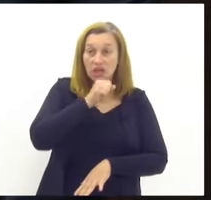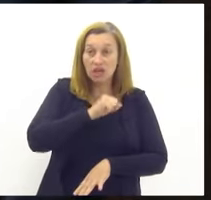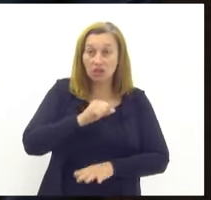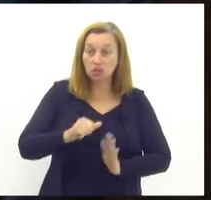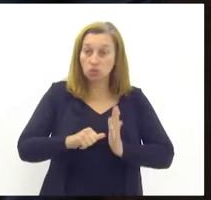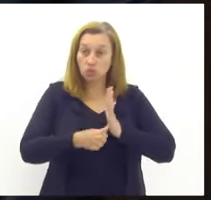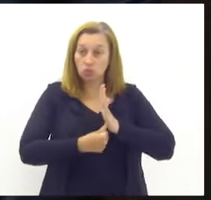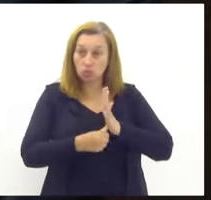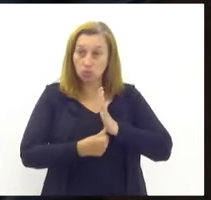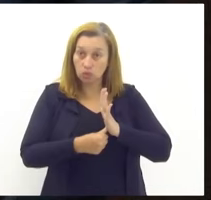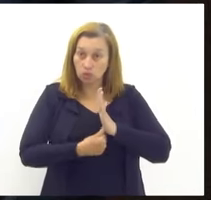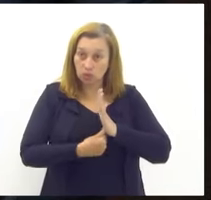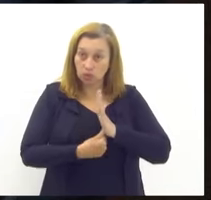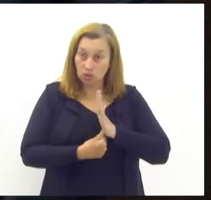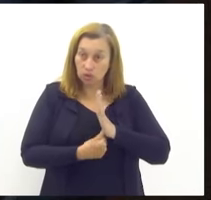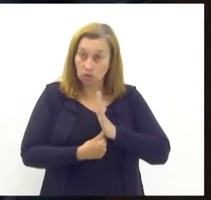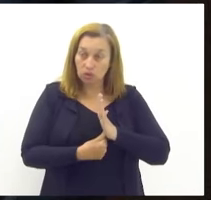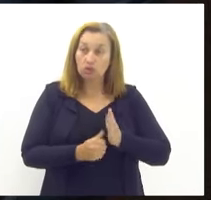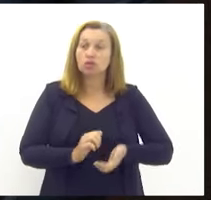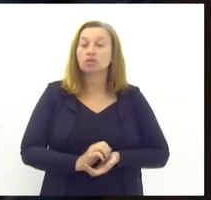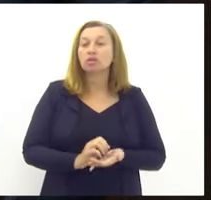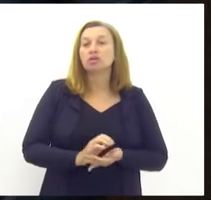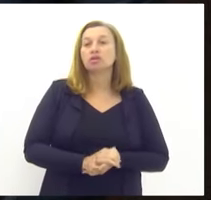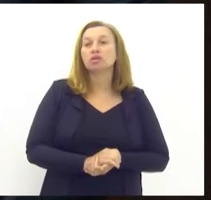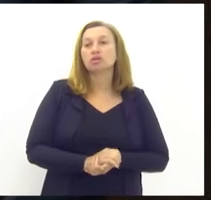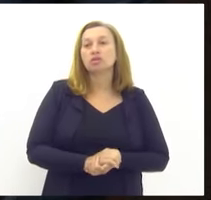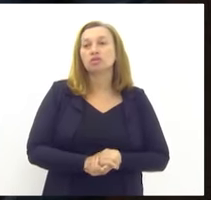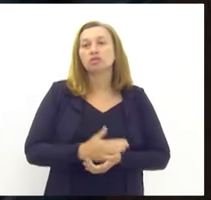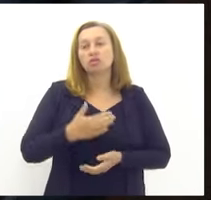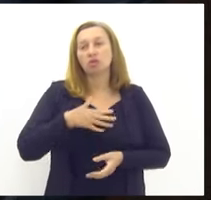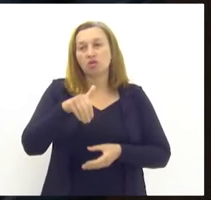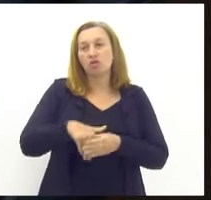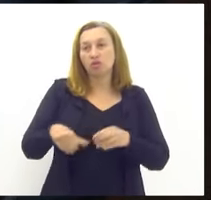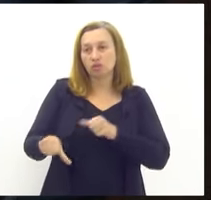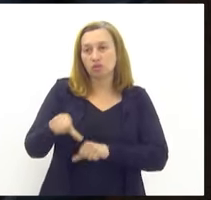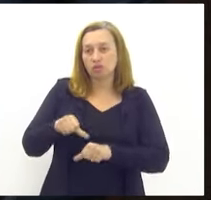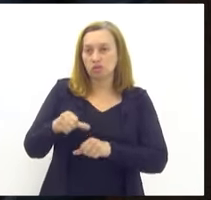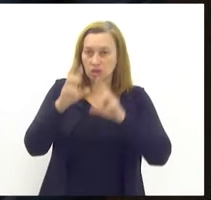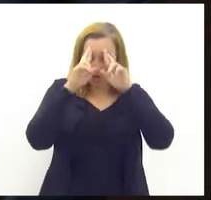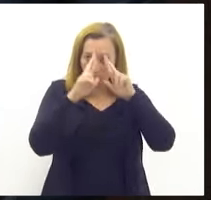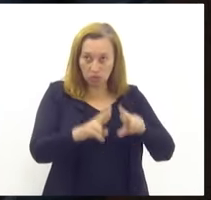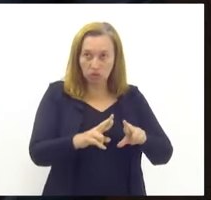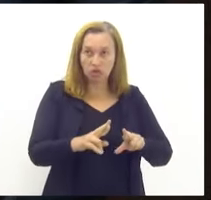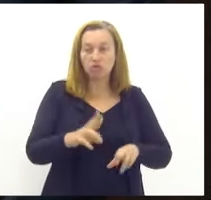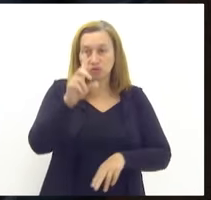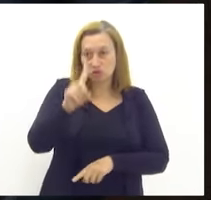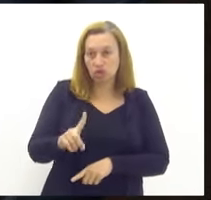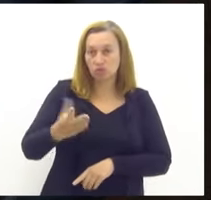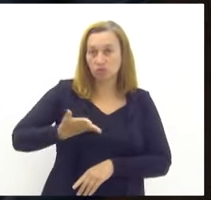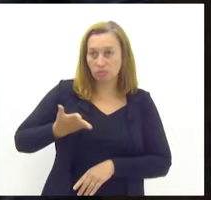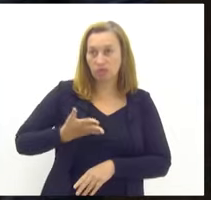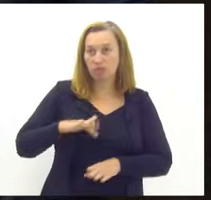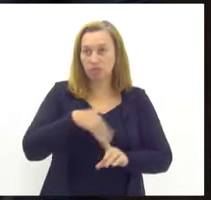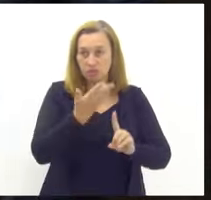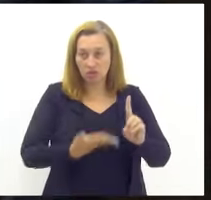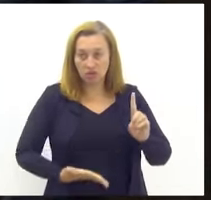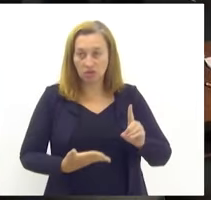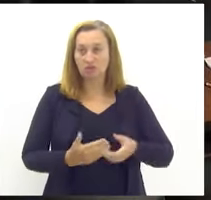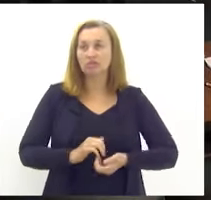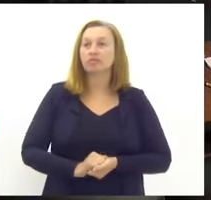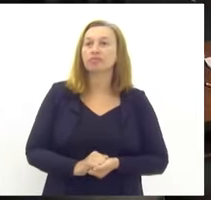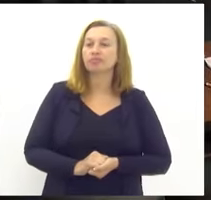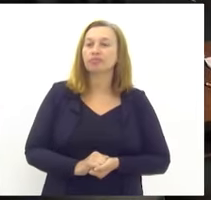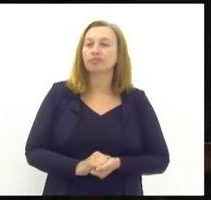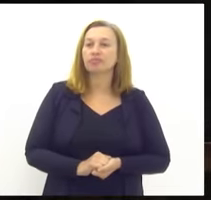ergueram o Botafogo e sobretudo alguns conselheiros fica aqui o meu voto contrário respeitando o direito do colega de homenageá-lo mas com voto contrário por favor